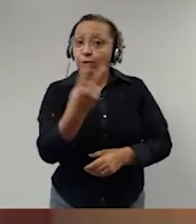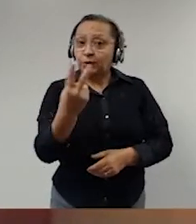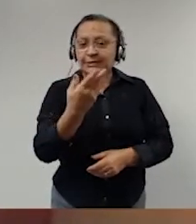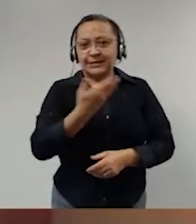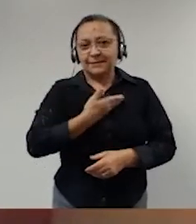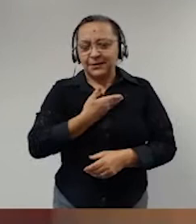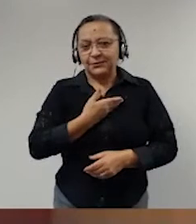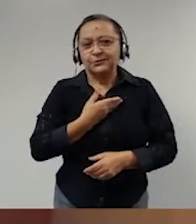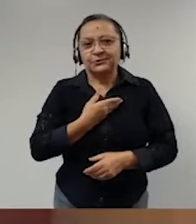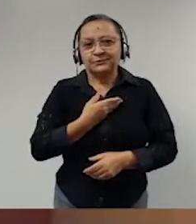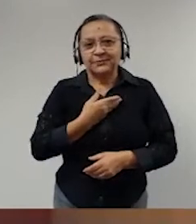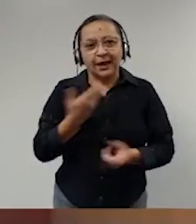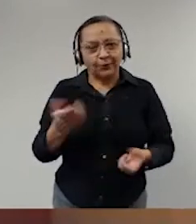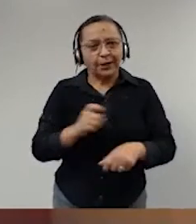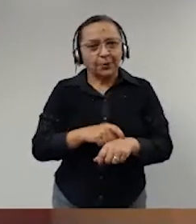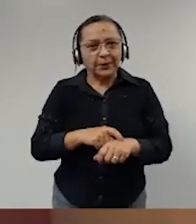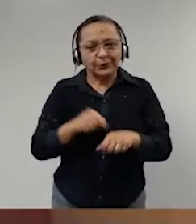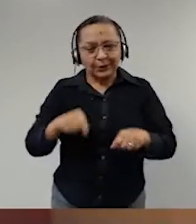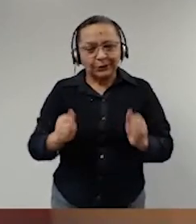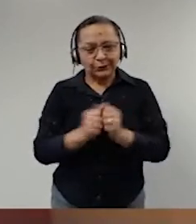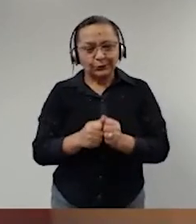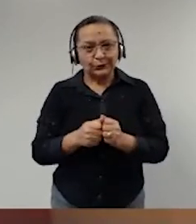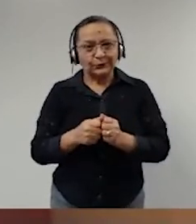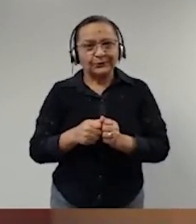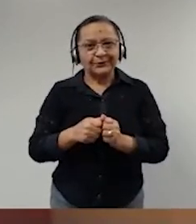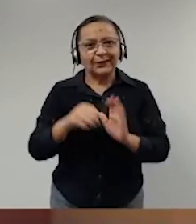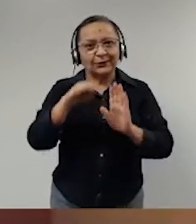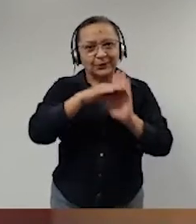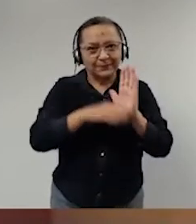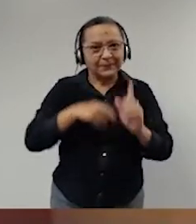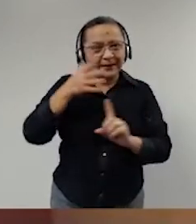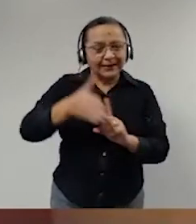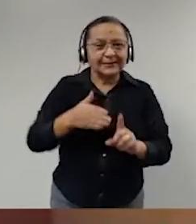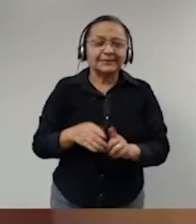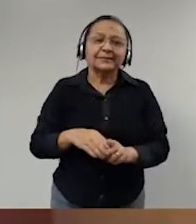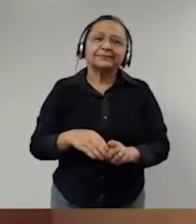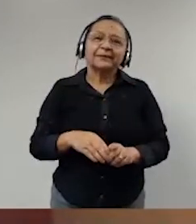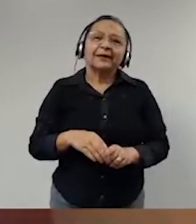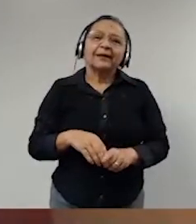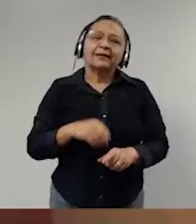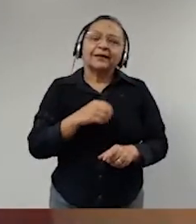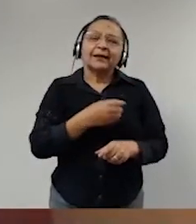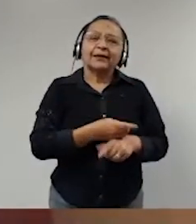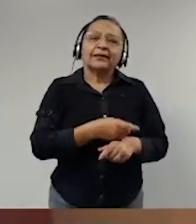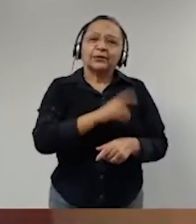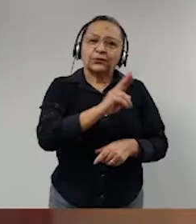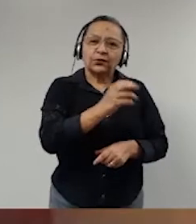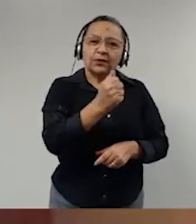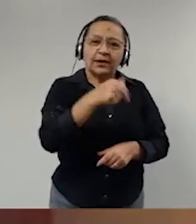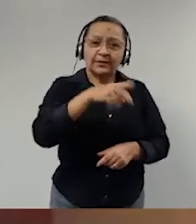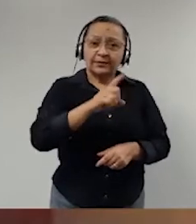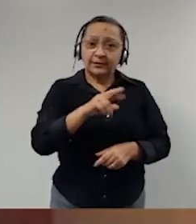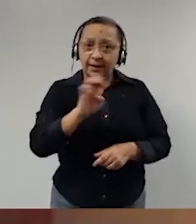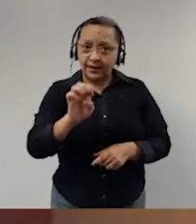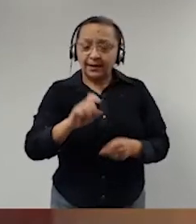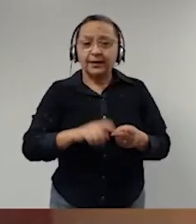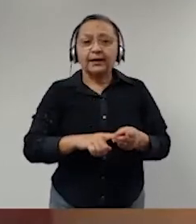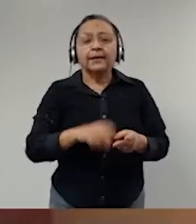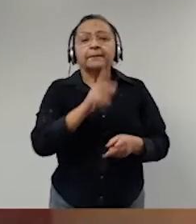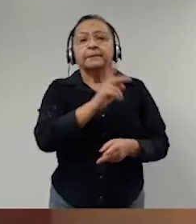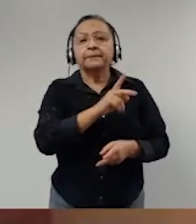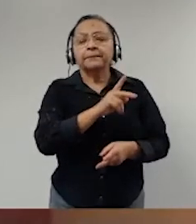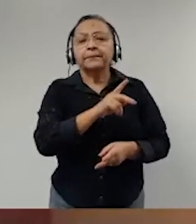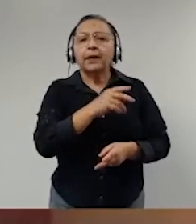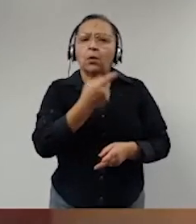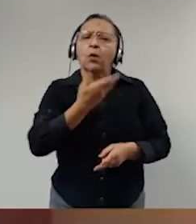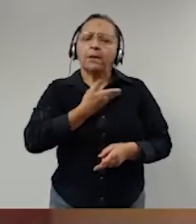dois amigos nesse momento dividindo essa mesa comigo, né? Além do professor André, além do doutor André, que é um grande amigo. mas eu